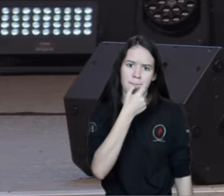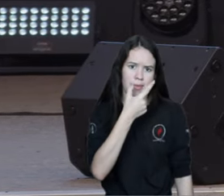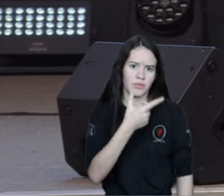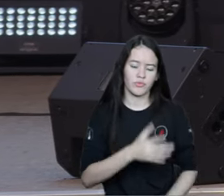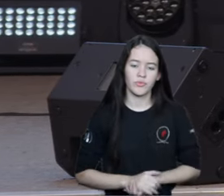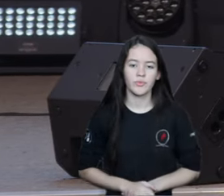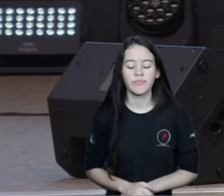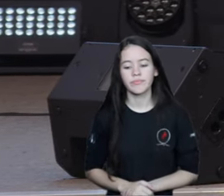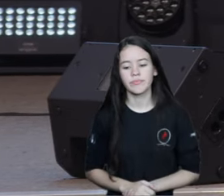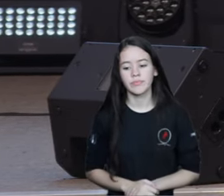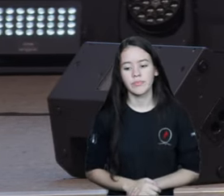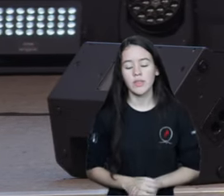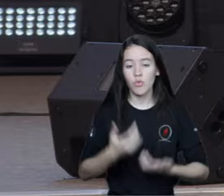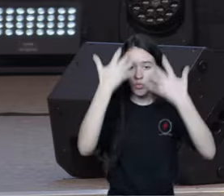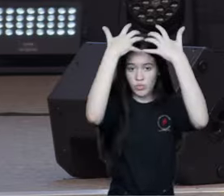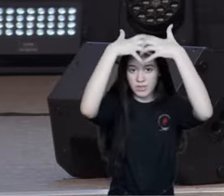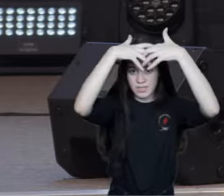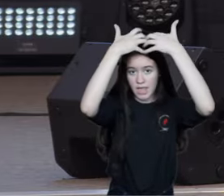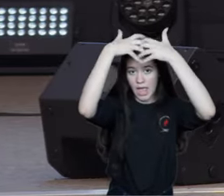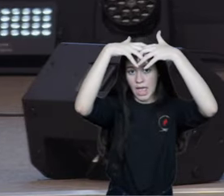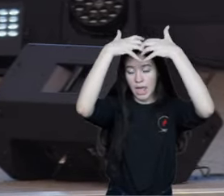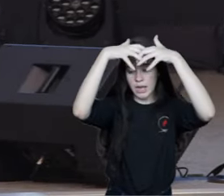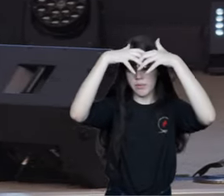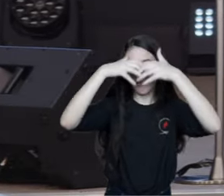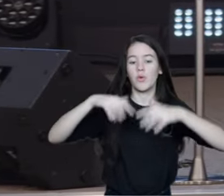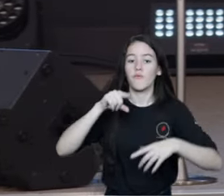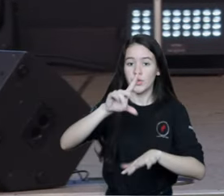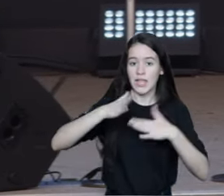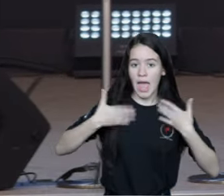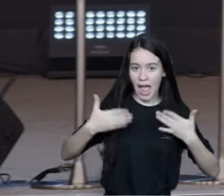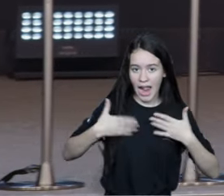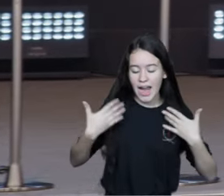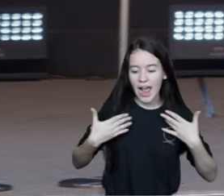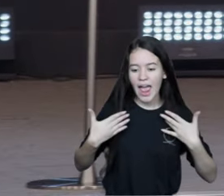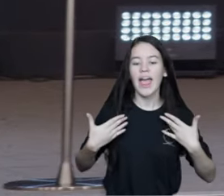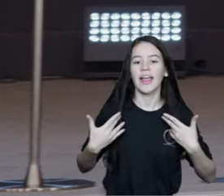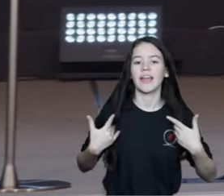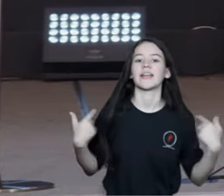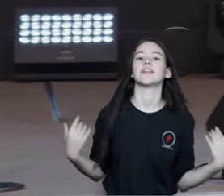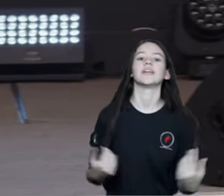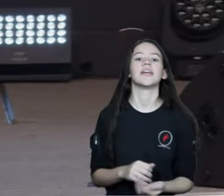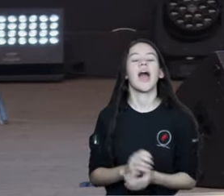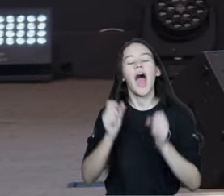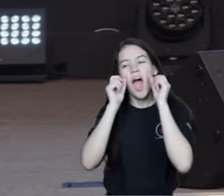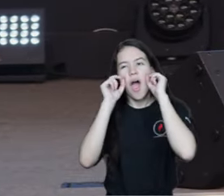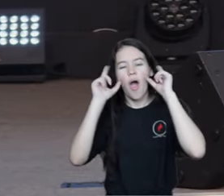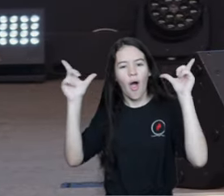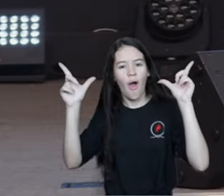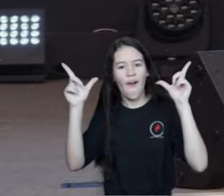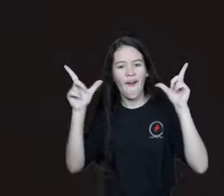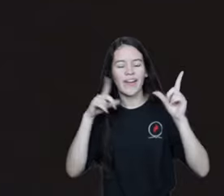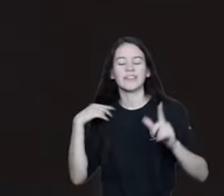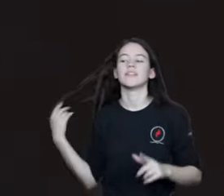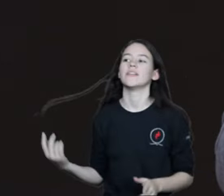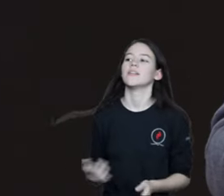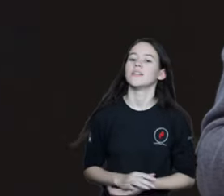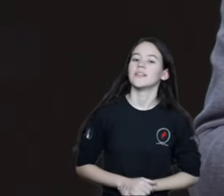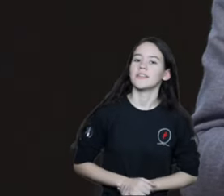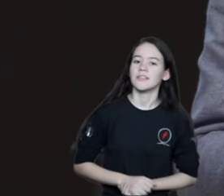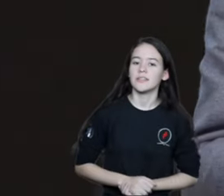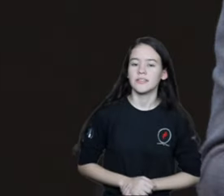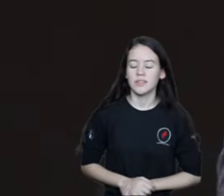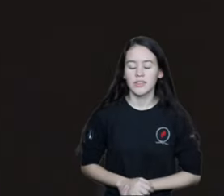tem uma descarga de endorfina quando você se alegra pelo dia você acorda como ai meu